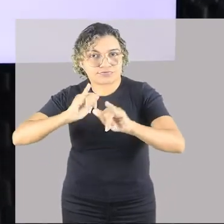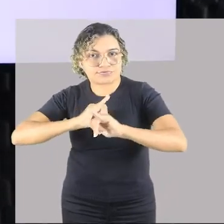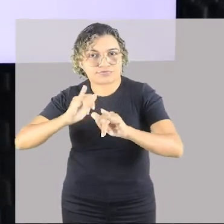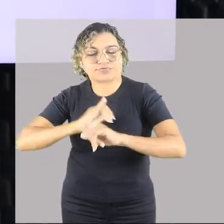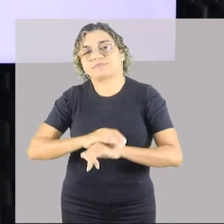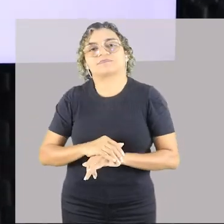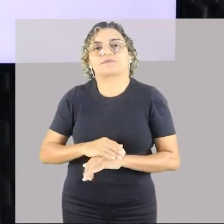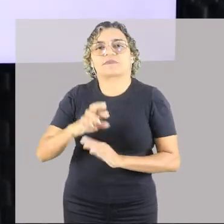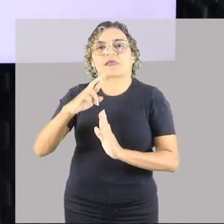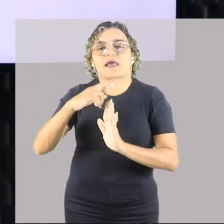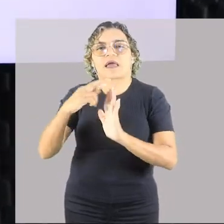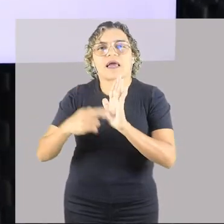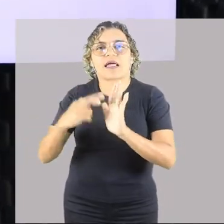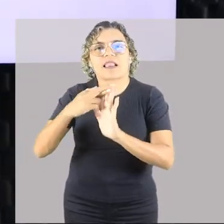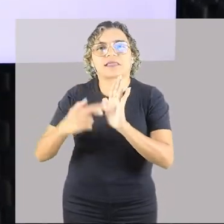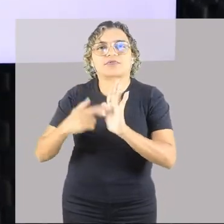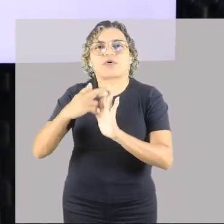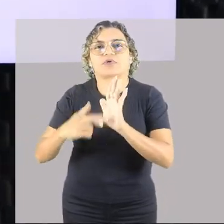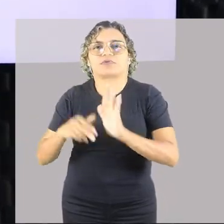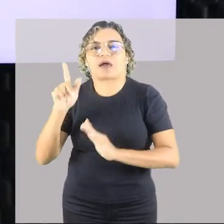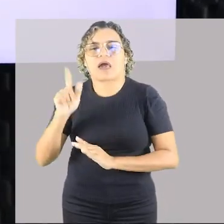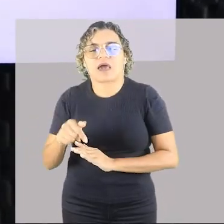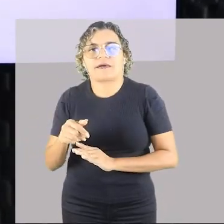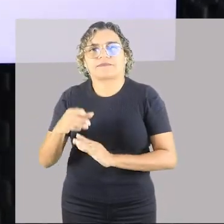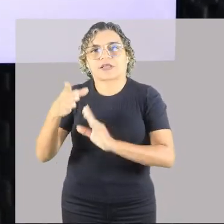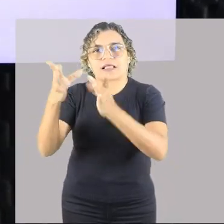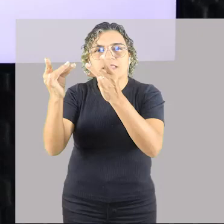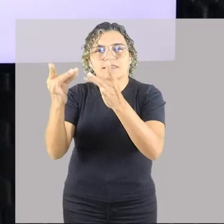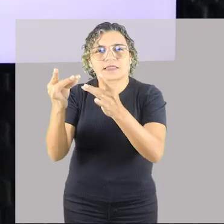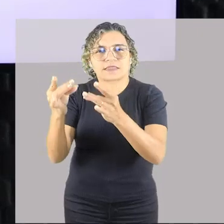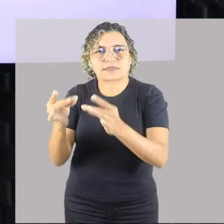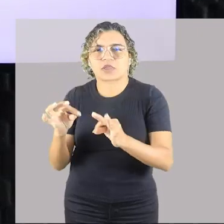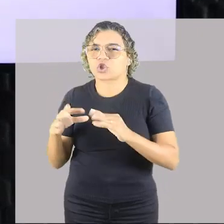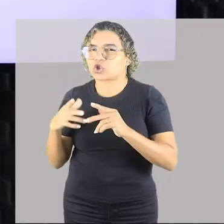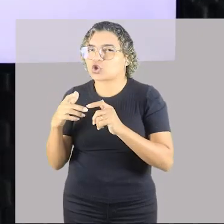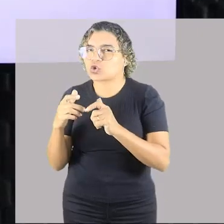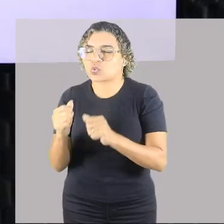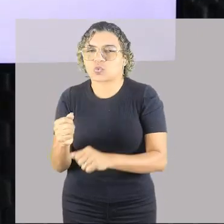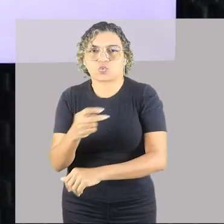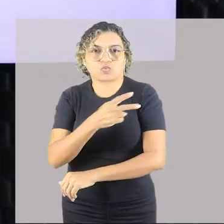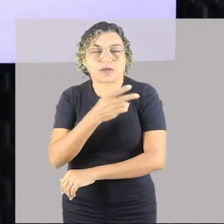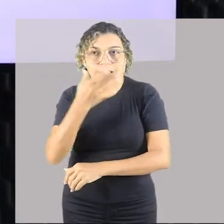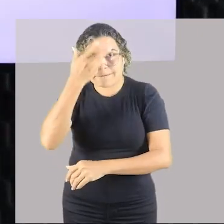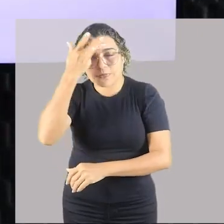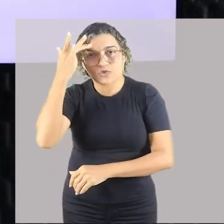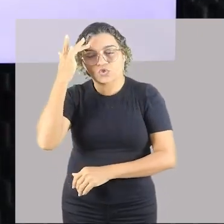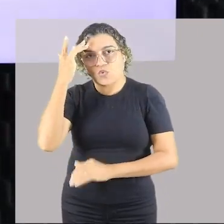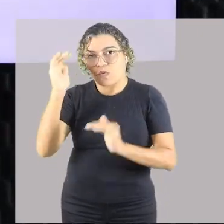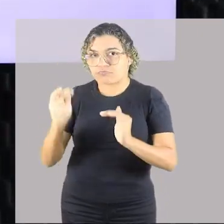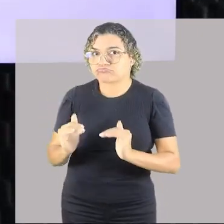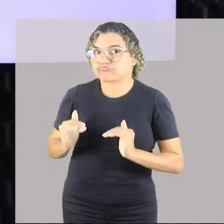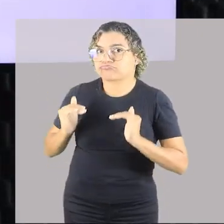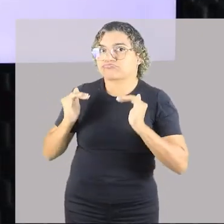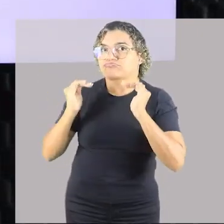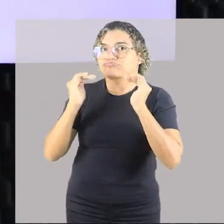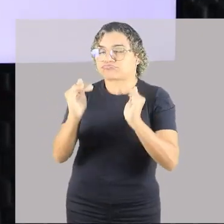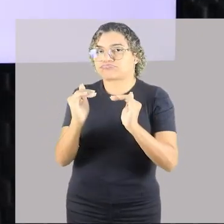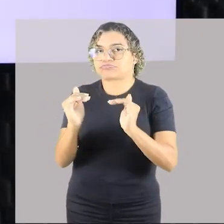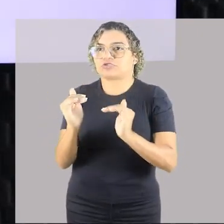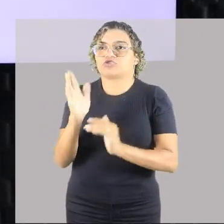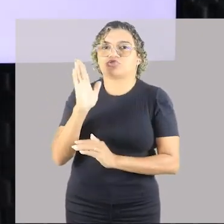instrução. O relatório nada mais é do que a descrição de tudo aquilo que a autoridade competente apurou durante